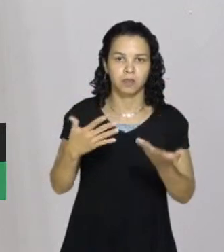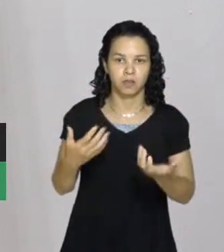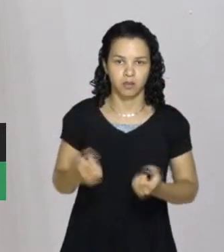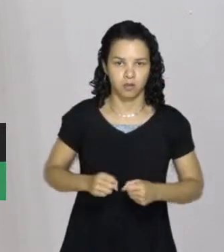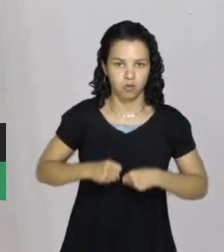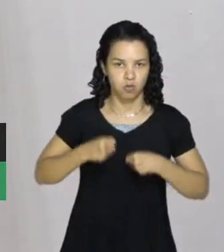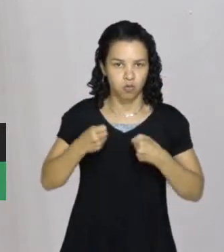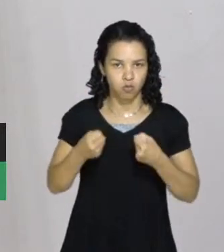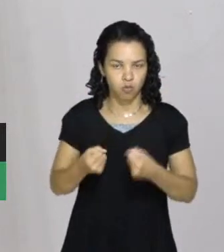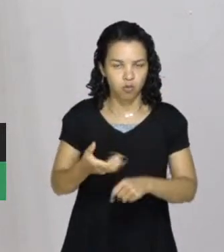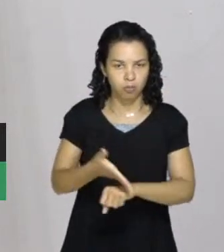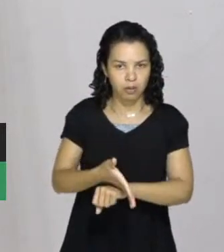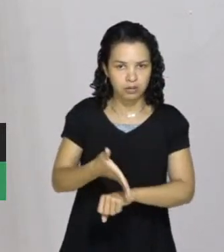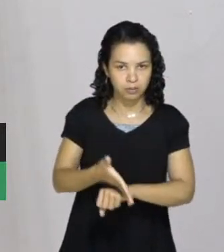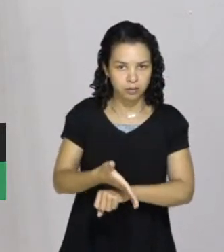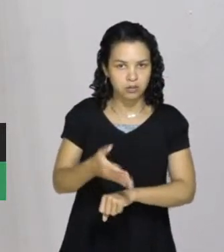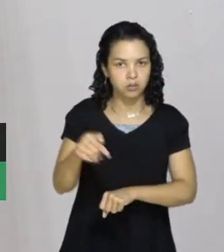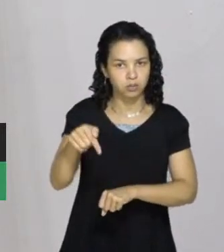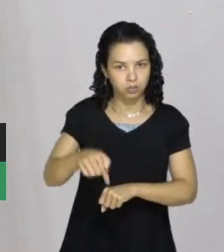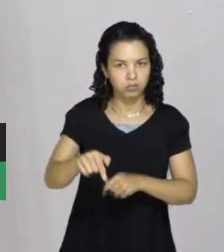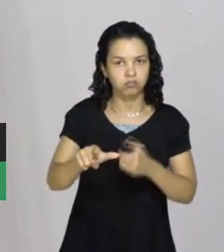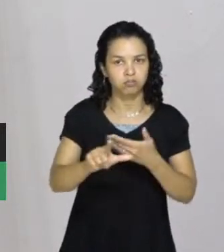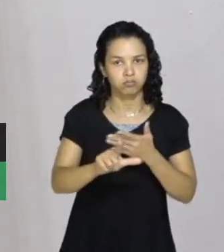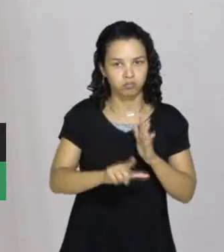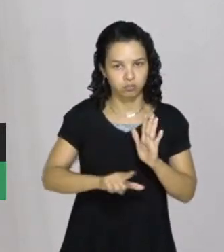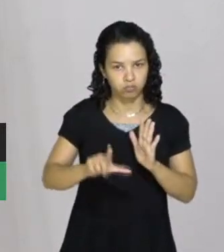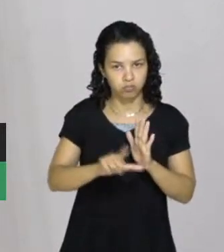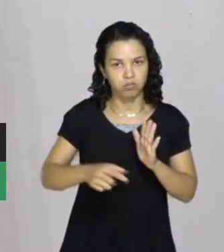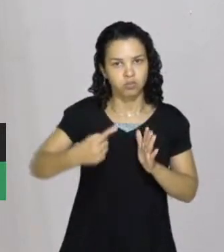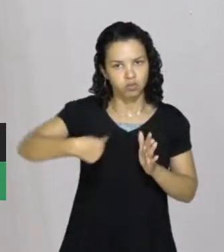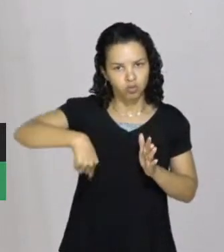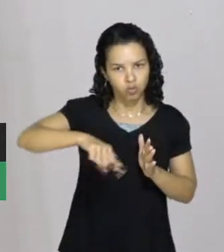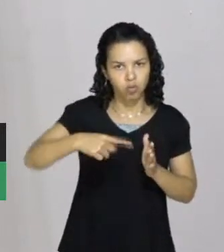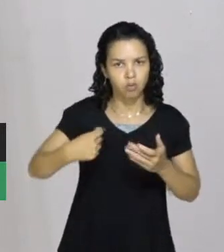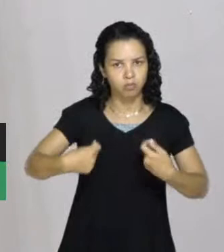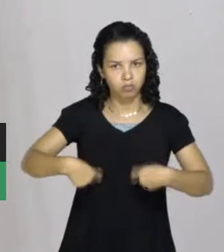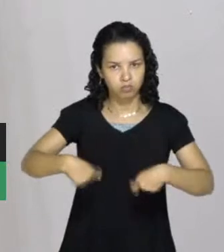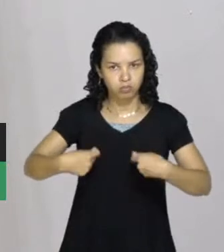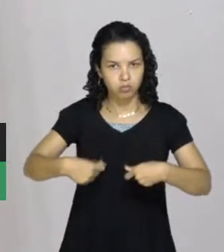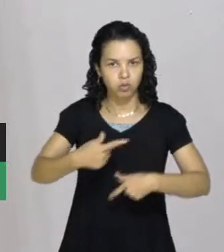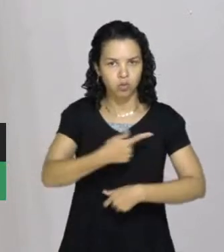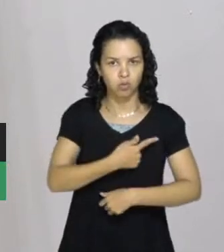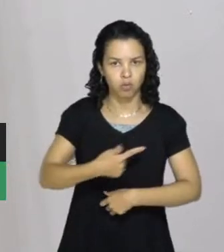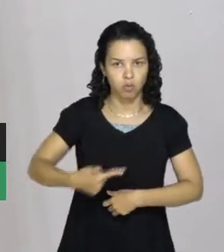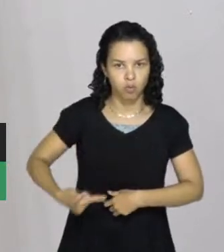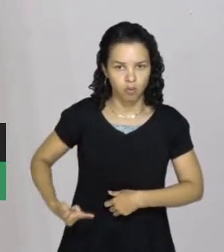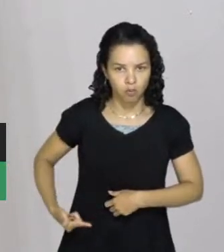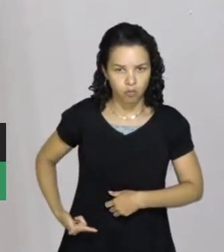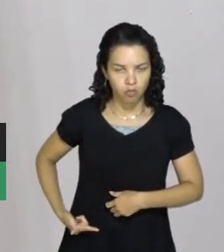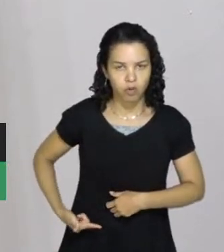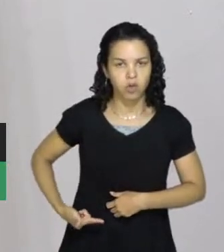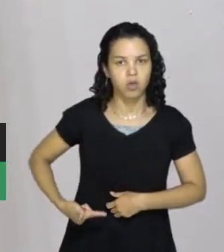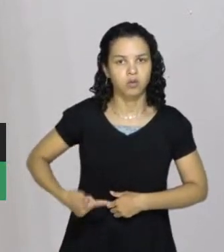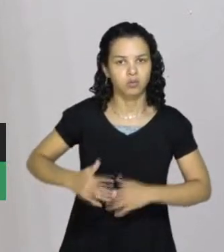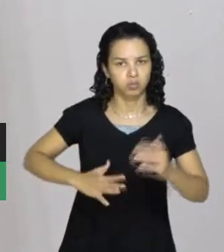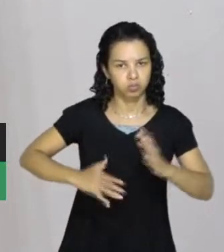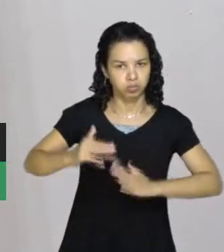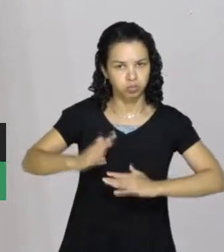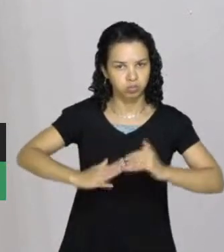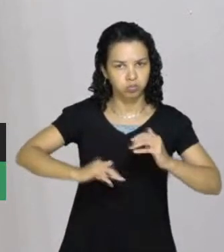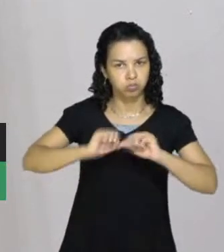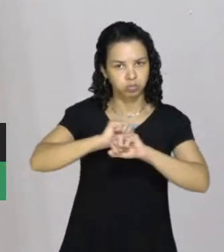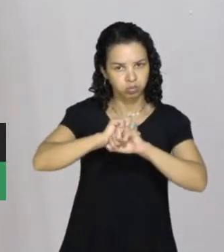legislativo, porque é isso que nós precisamos, um governo eficiente tem que ser no mínimo transparente, a parte, deputado.